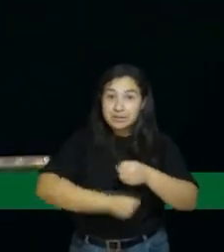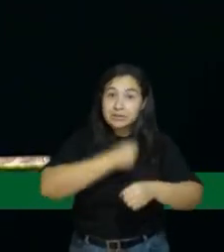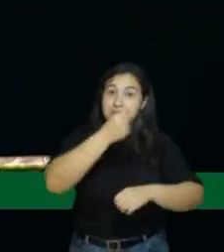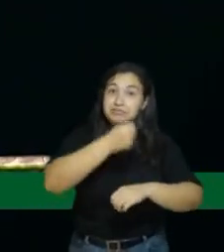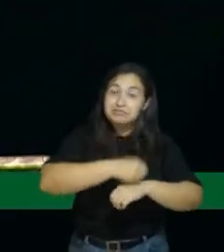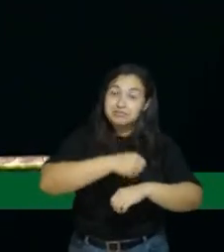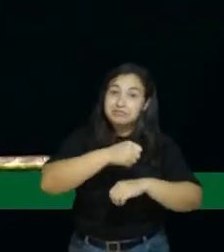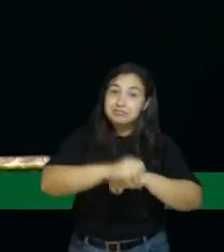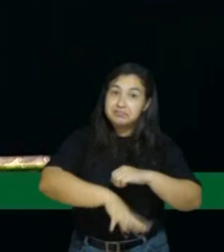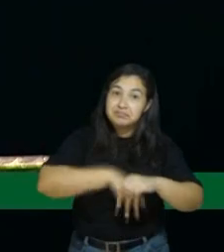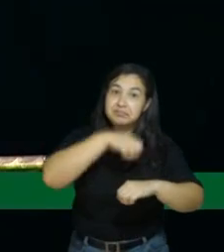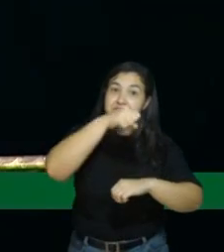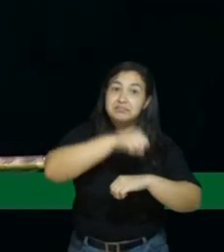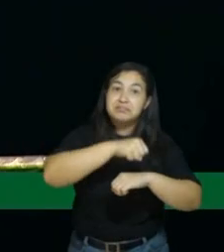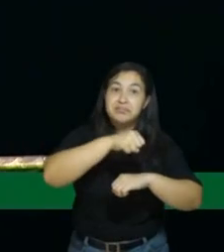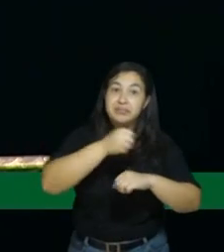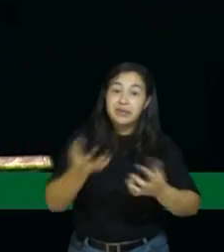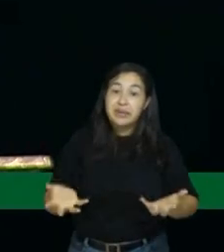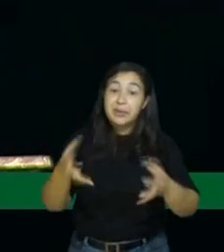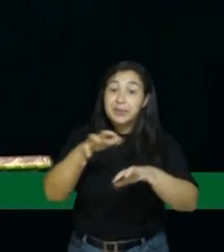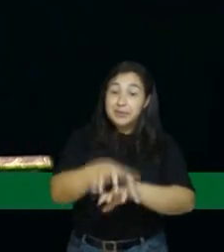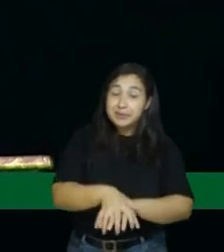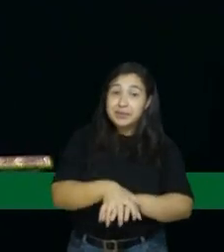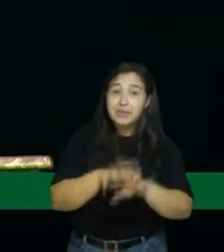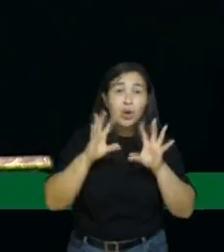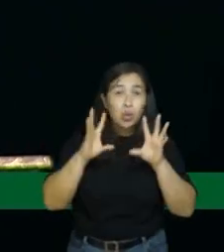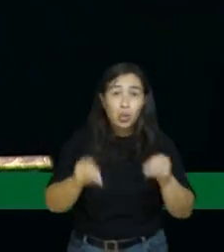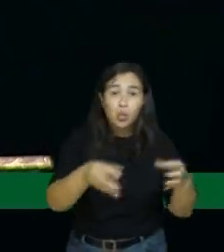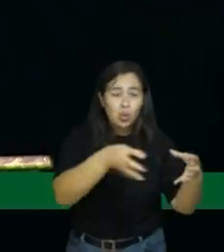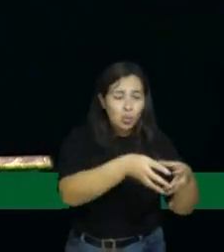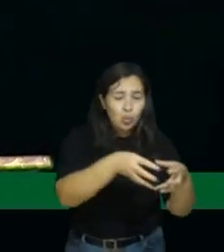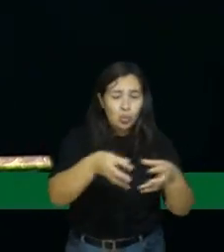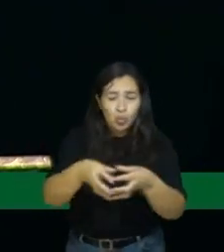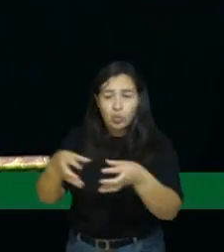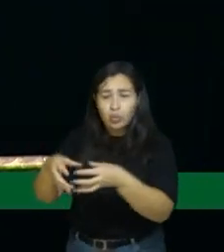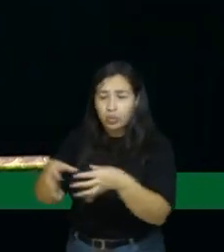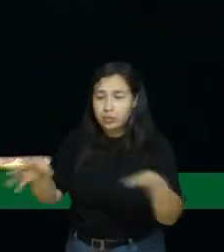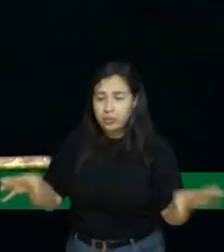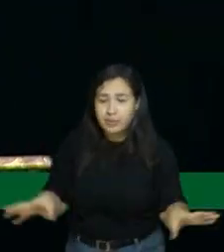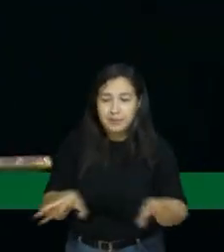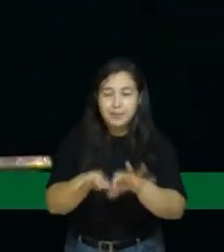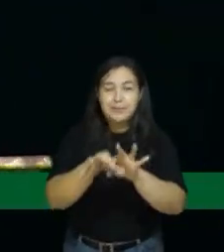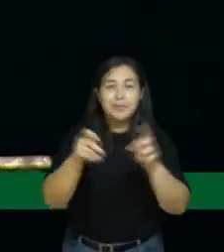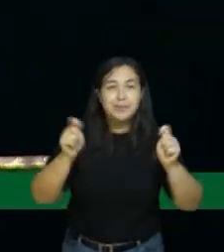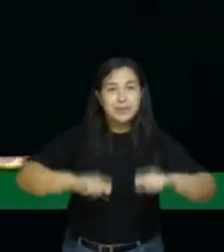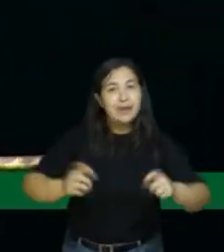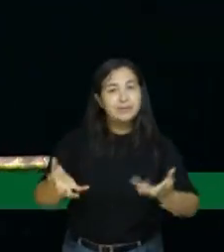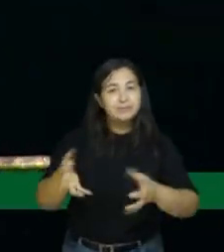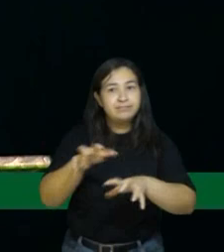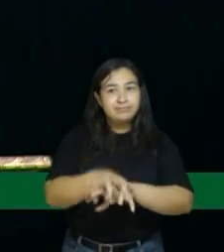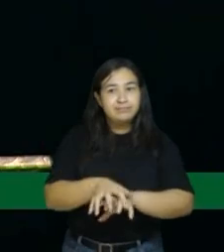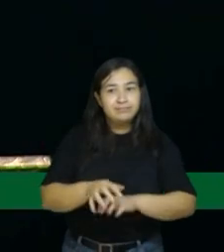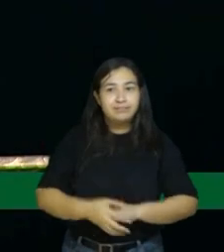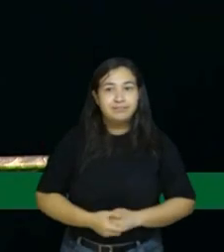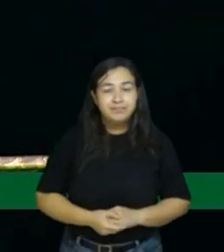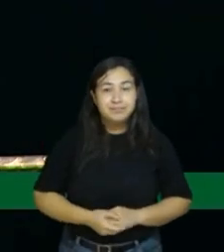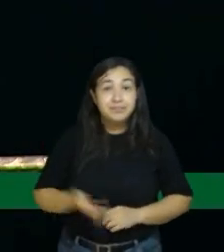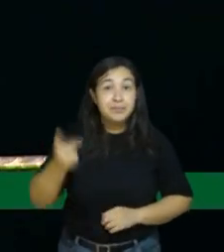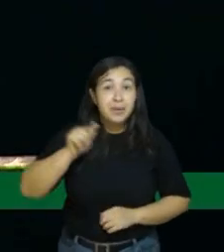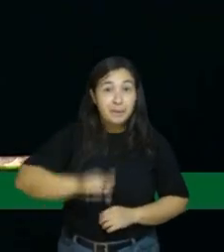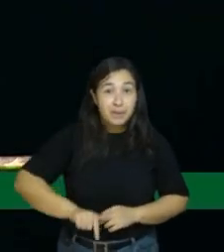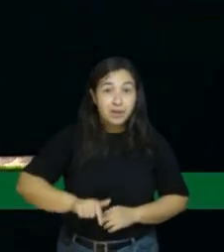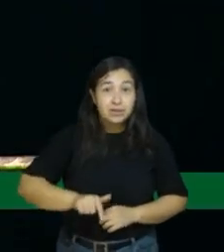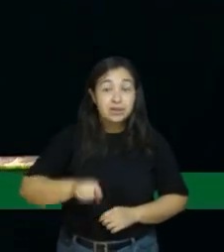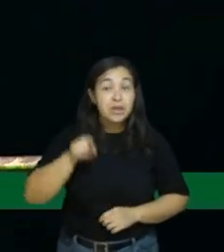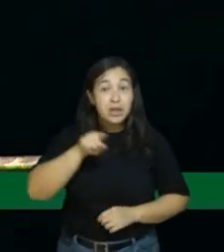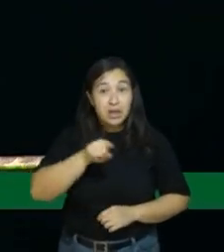sustentável e inclusiva todos os setores têm que se unir para que a gente realmente faça inclusão e eu não posso deixar de dizer aqui que o paradesporto